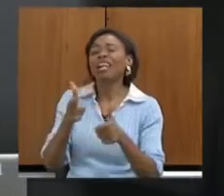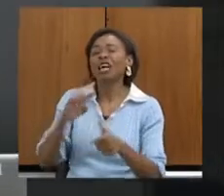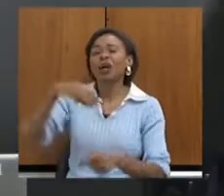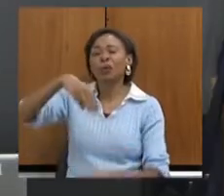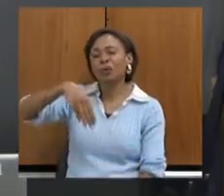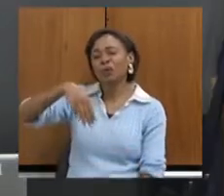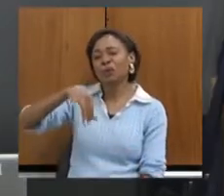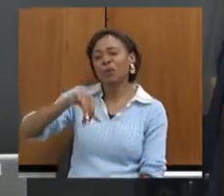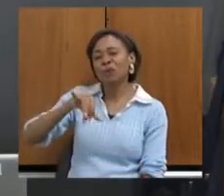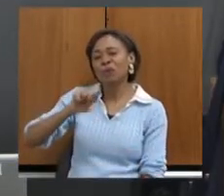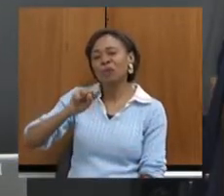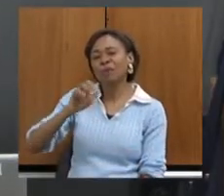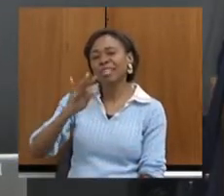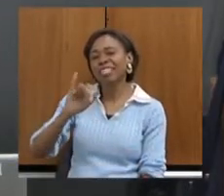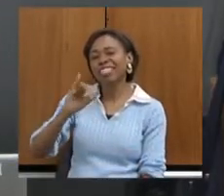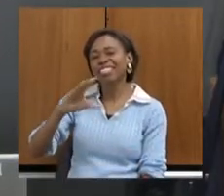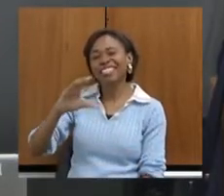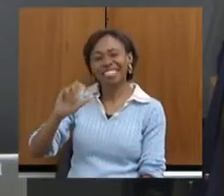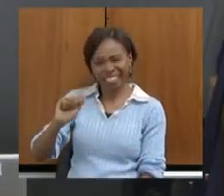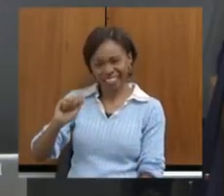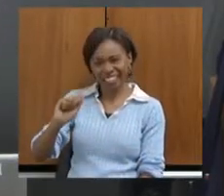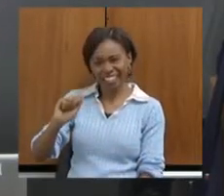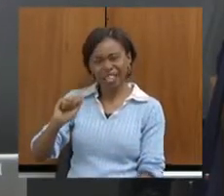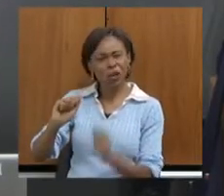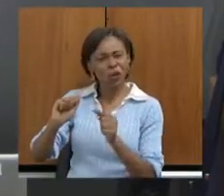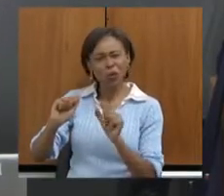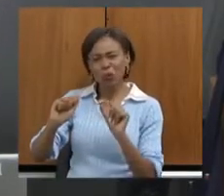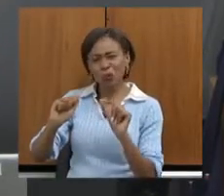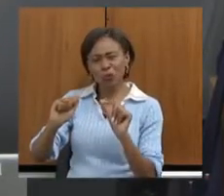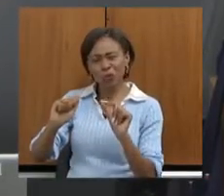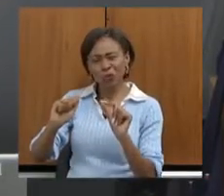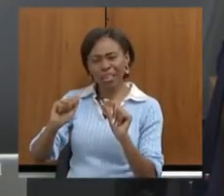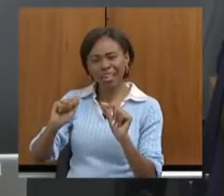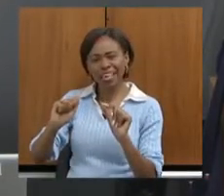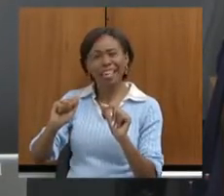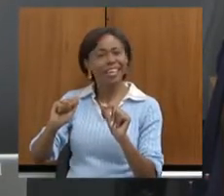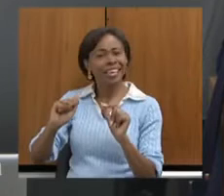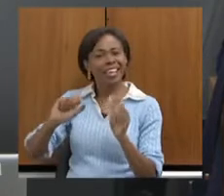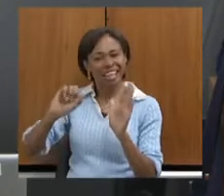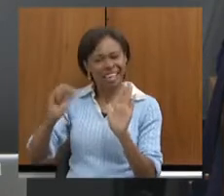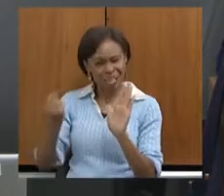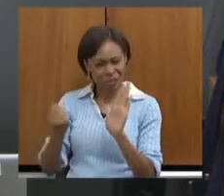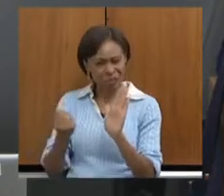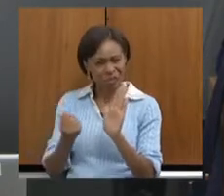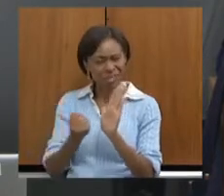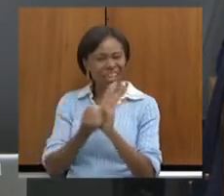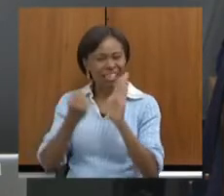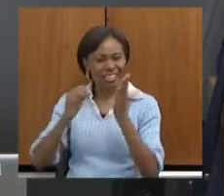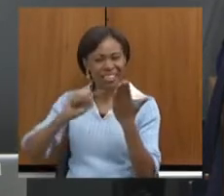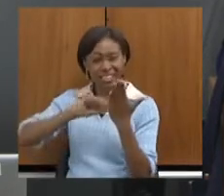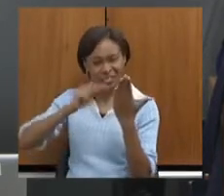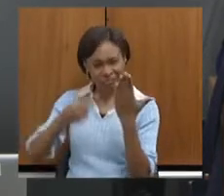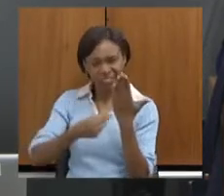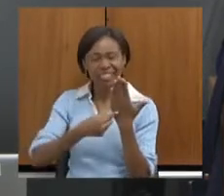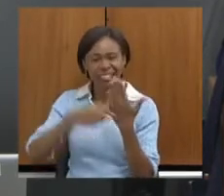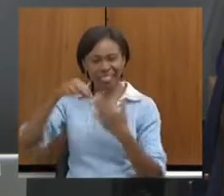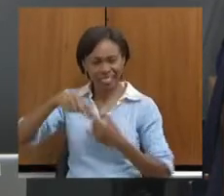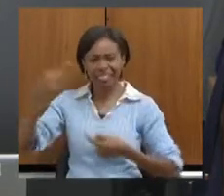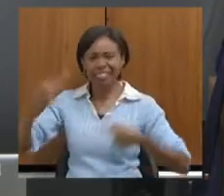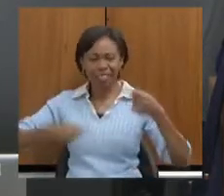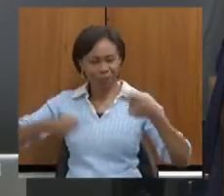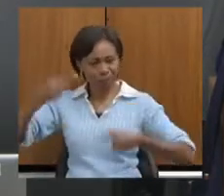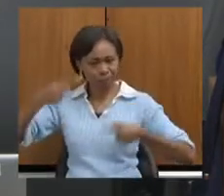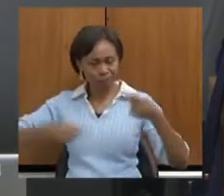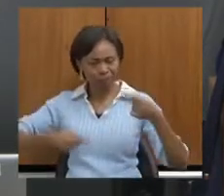e acho que é uma Mística que será bem simbólica para todas nós né nesse debate